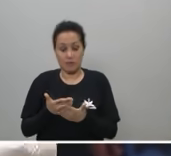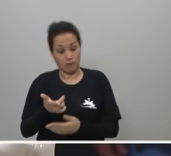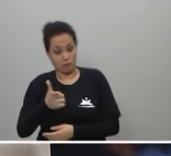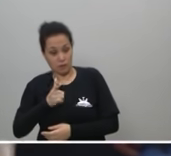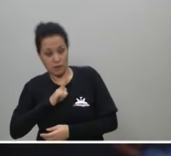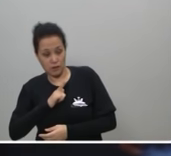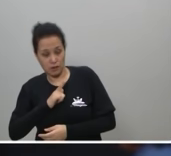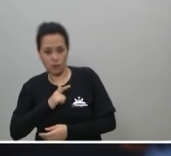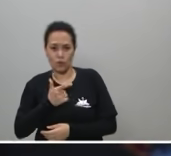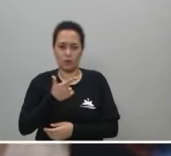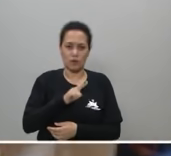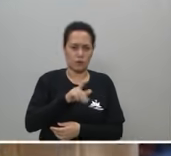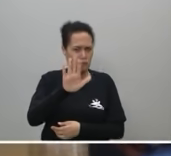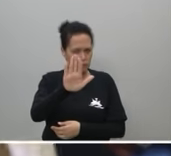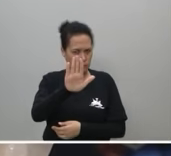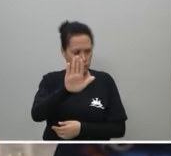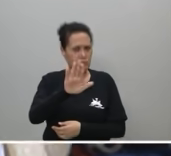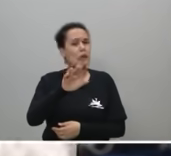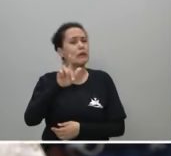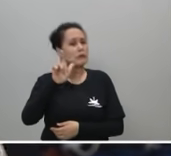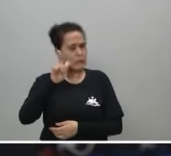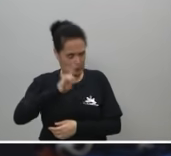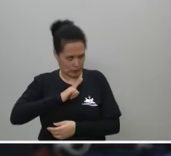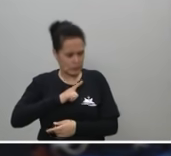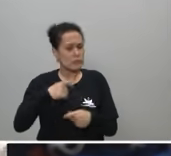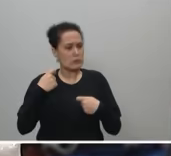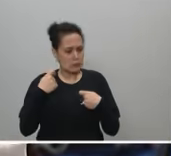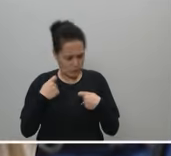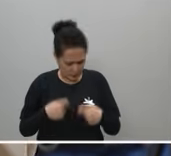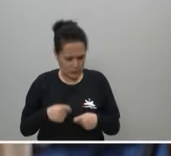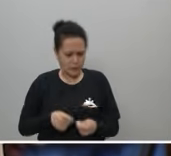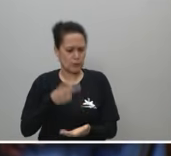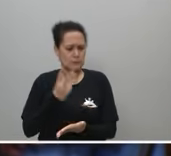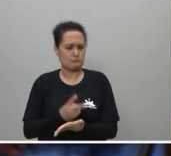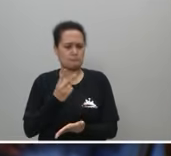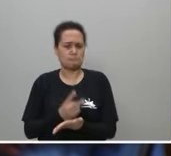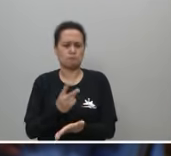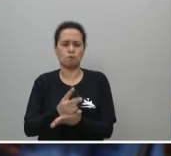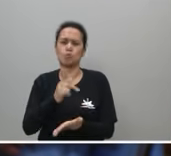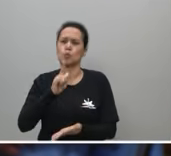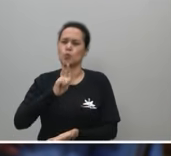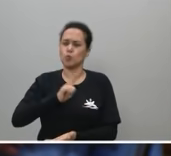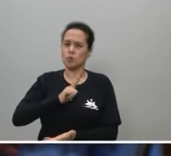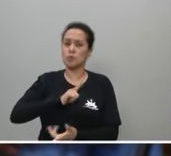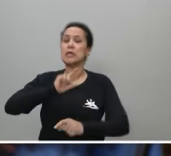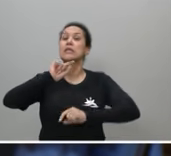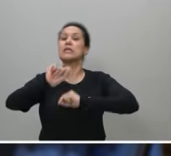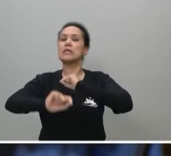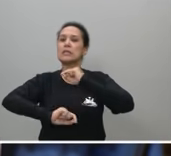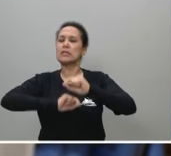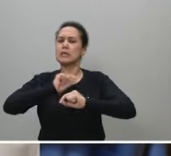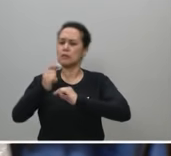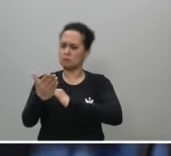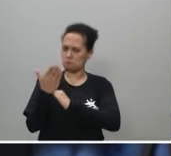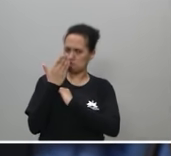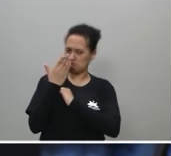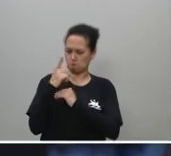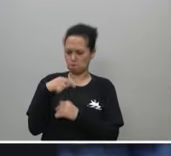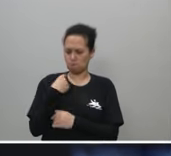manter. Se tem e precisa se alimentar. E é o Espírito Santo quem faz. De que